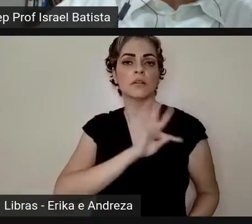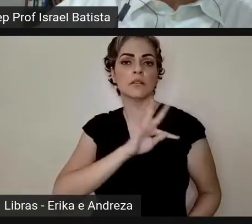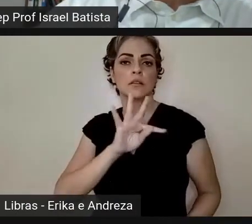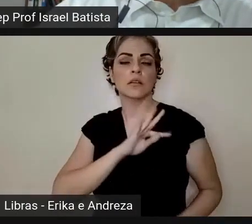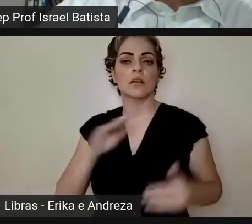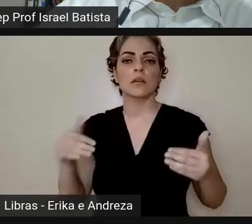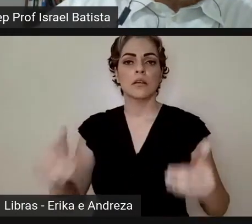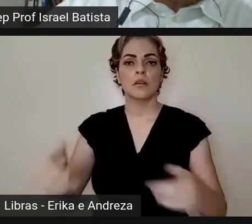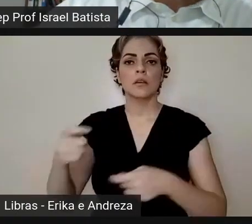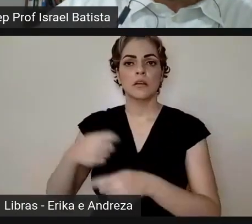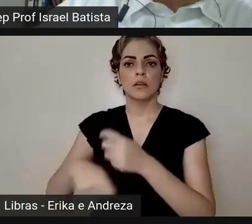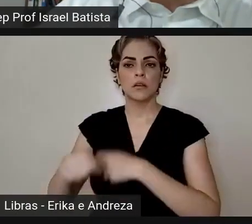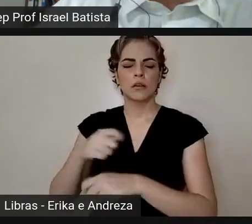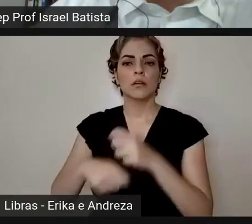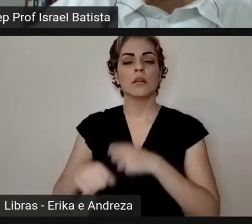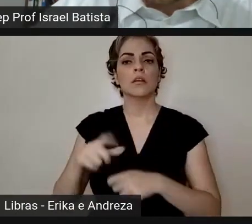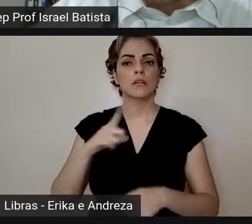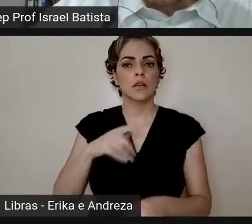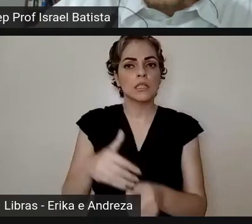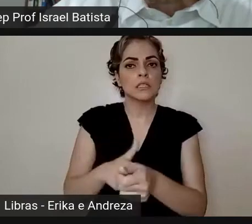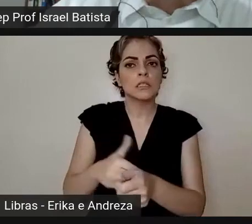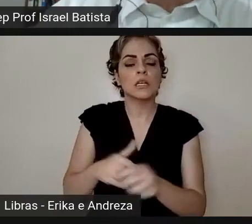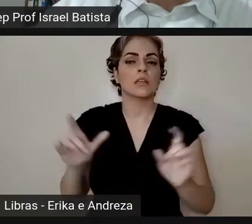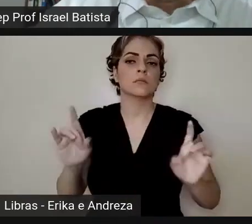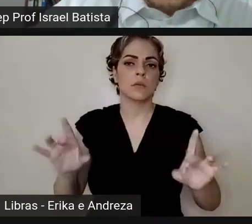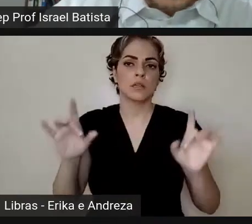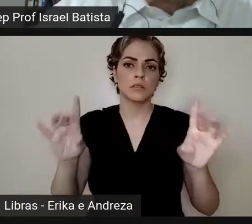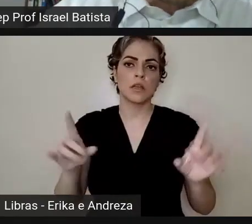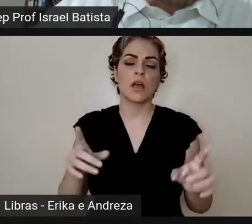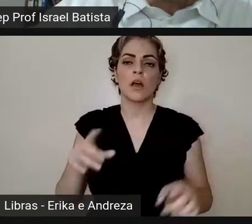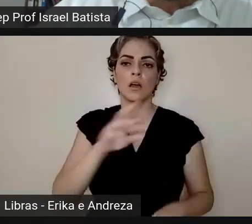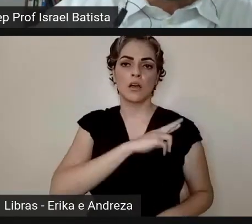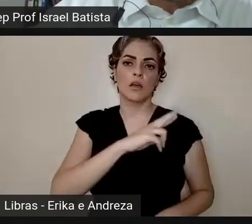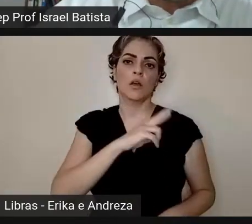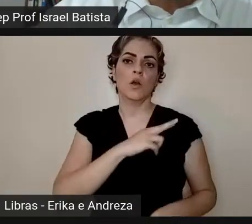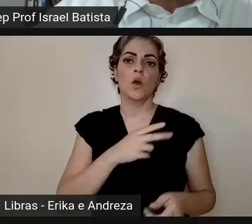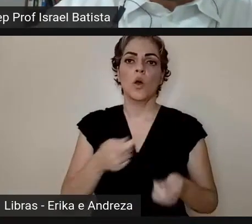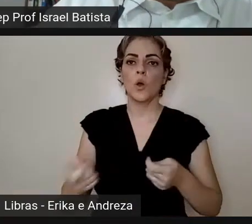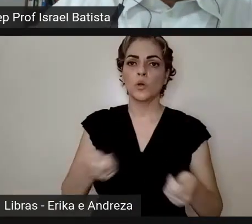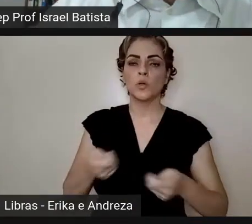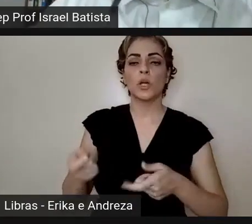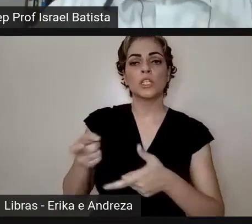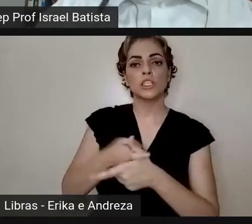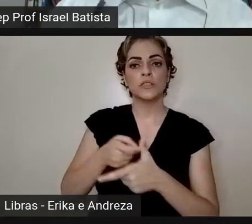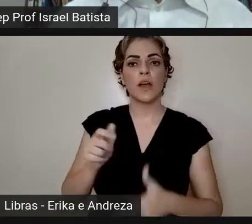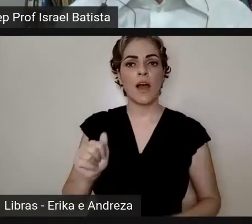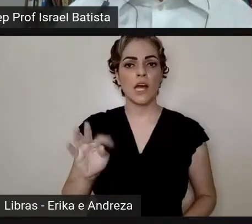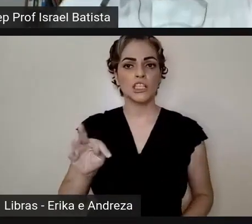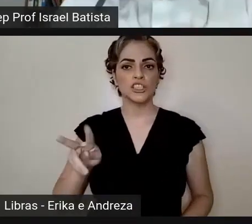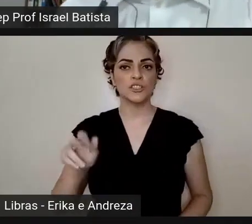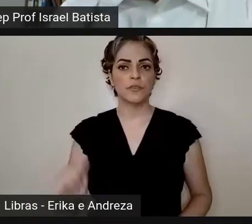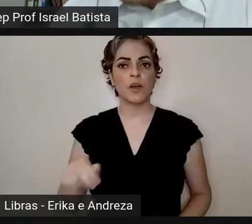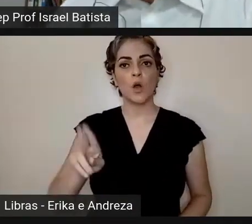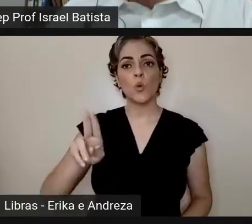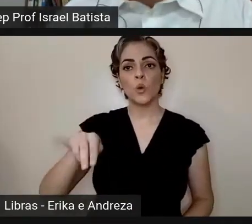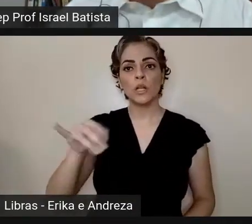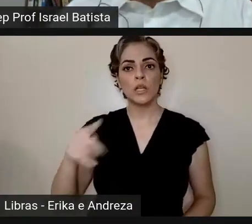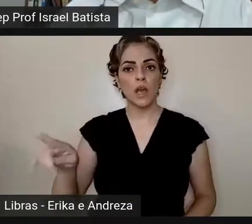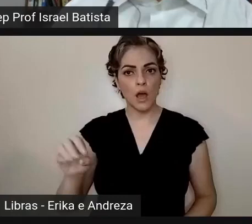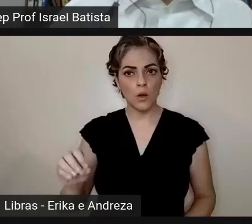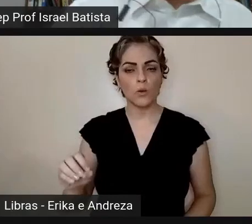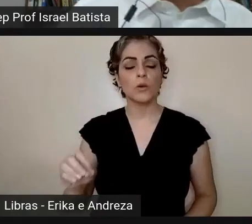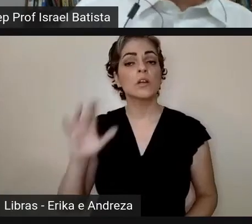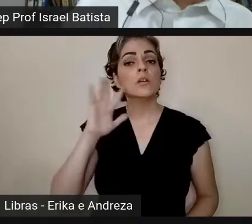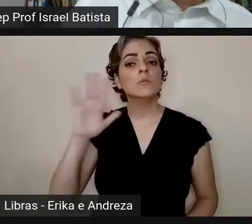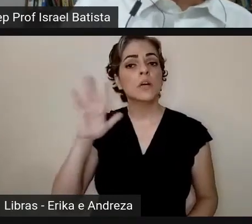Economia que tem senhas especiais, que é responsável pelo controle da dívida ativa da União, né? Imagina que quem faz